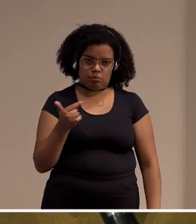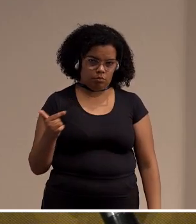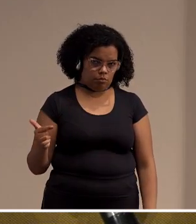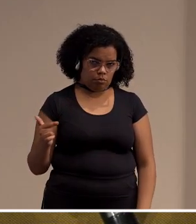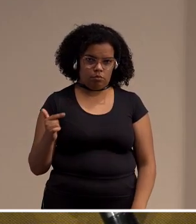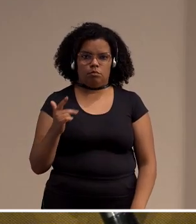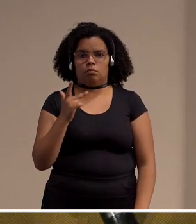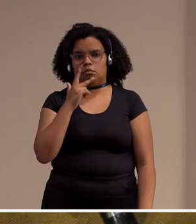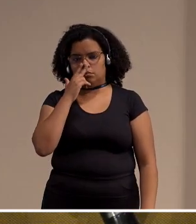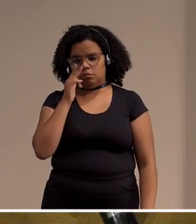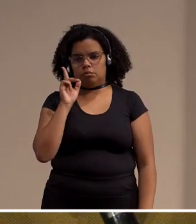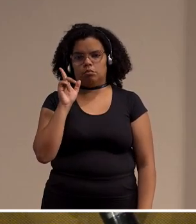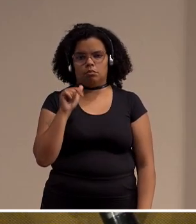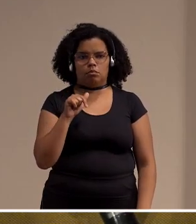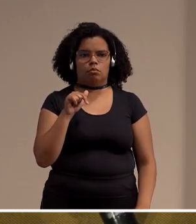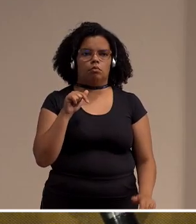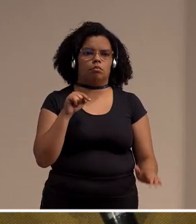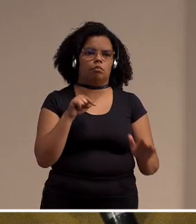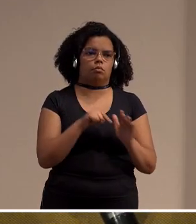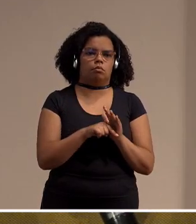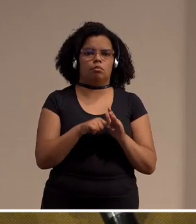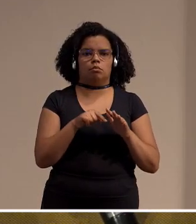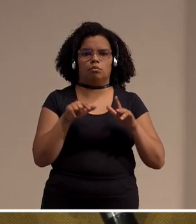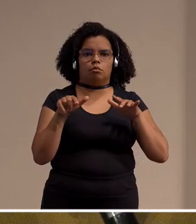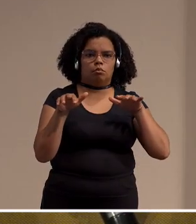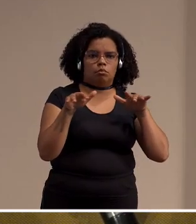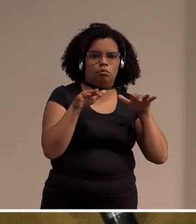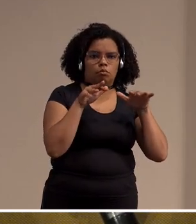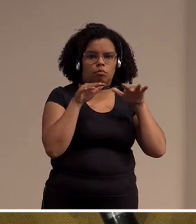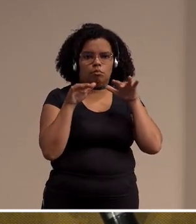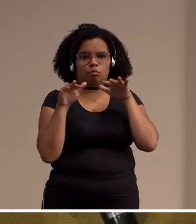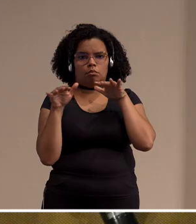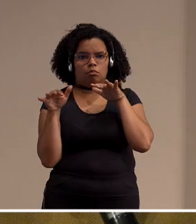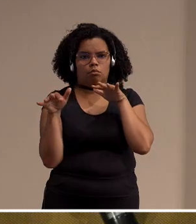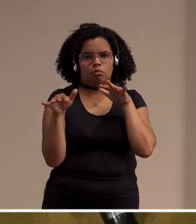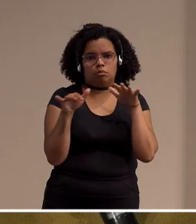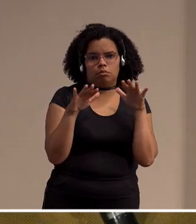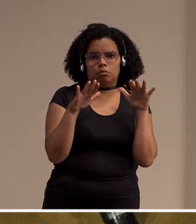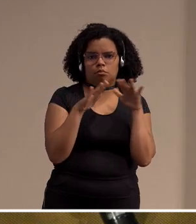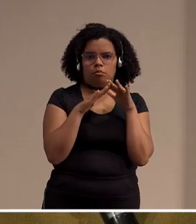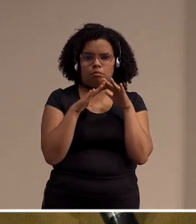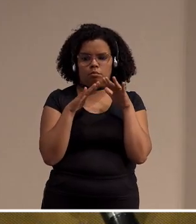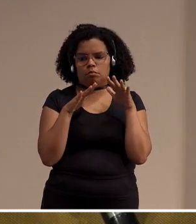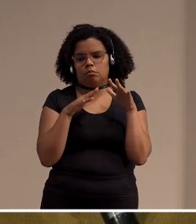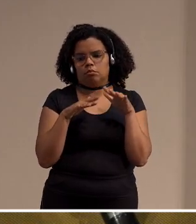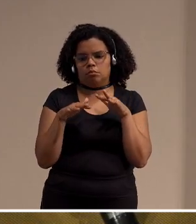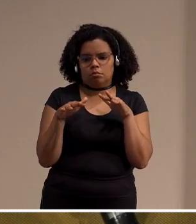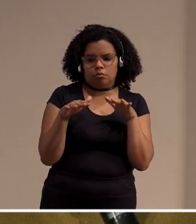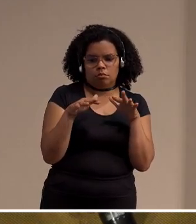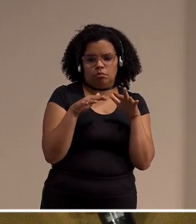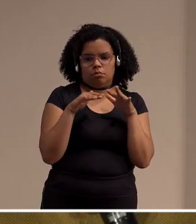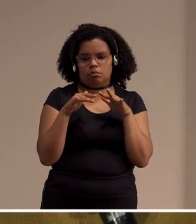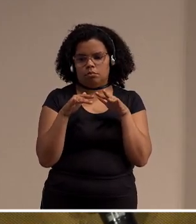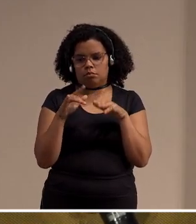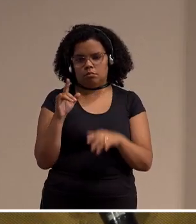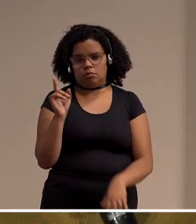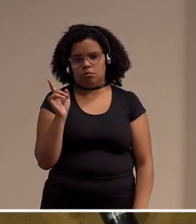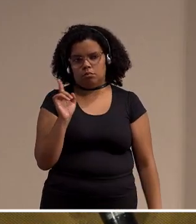casas embrujjadas, como algo muy menor, mas como ese nome algo equívoco